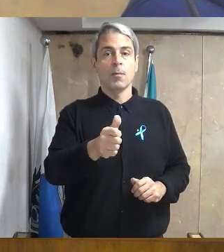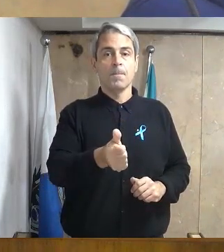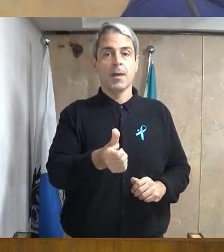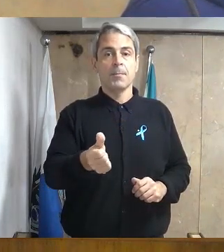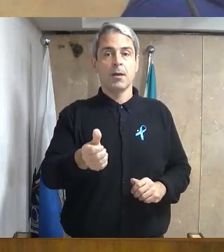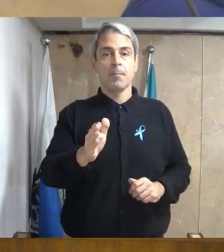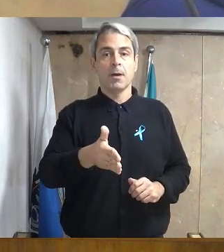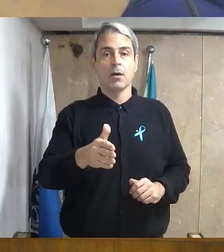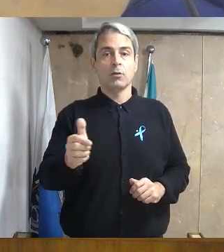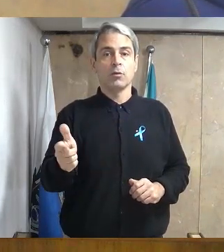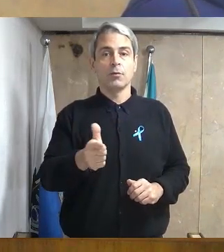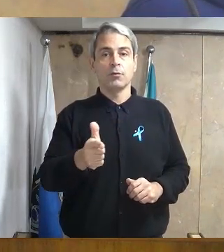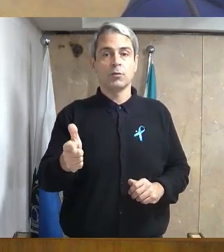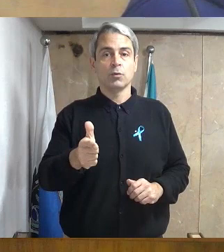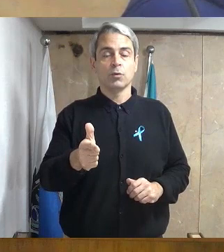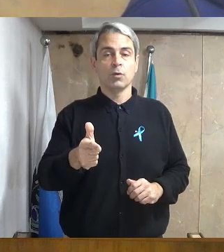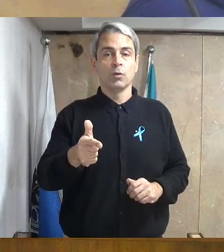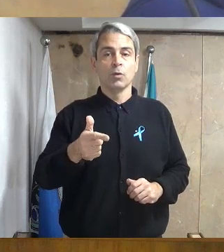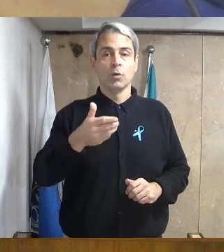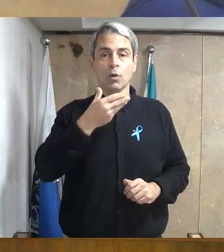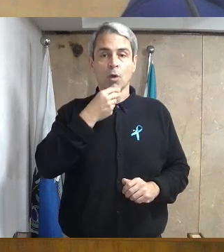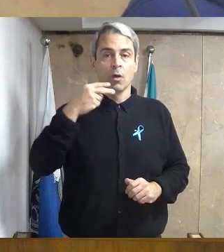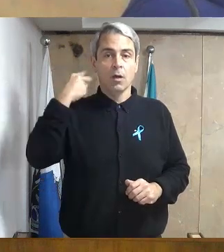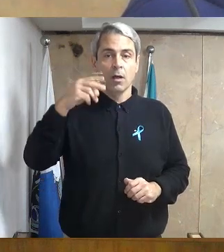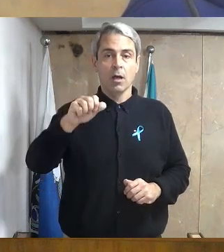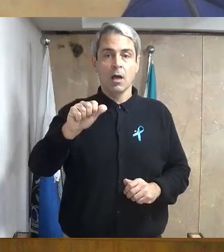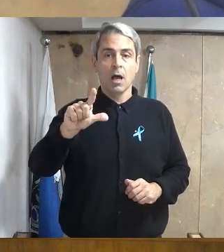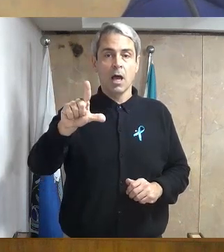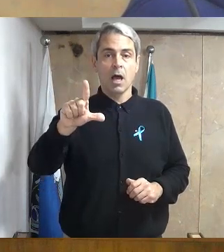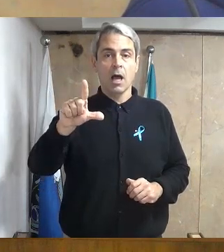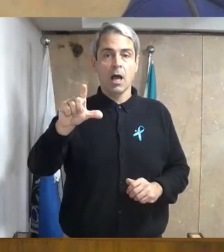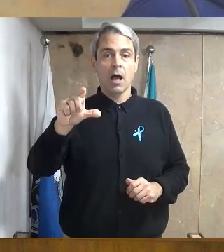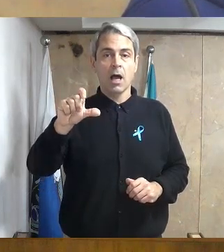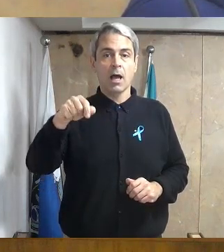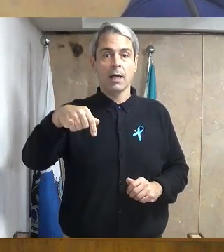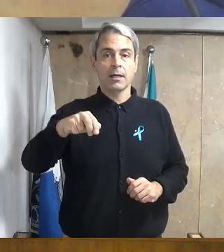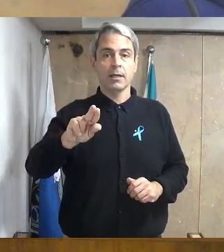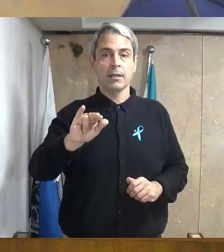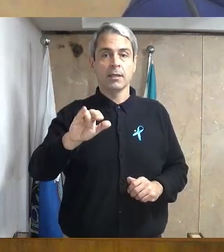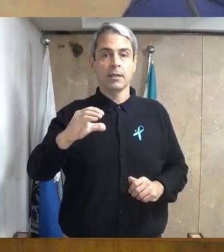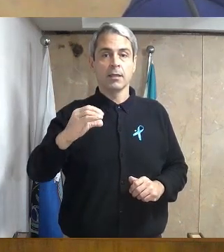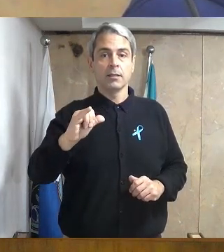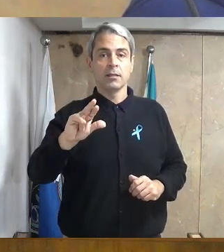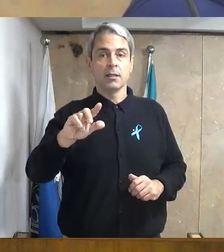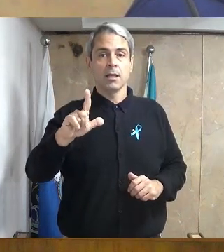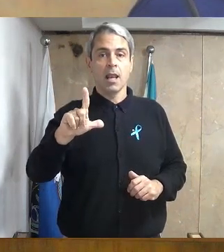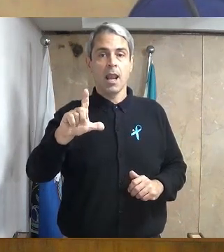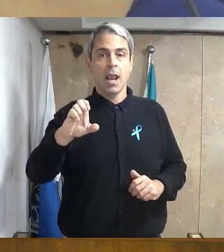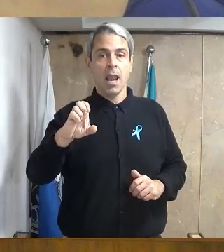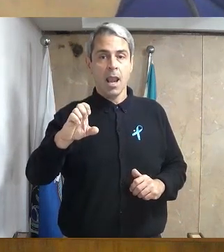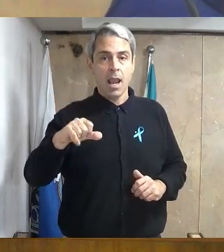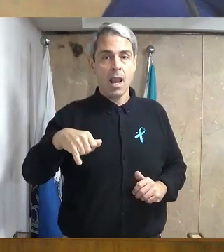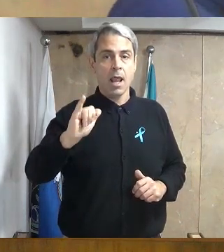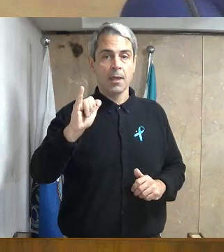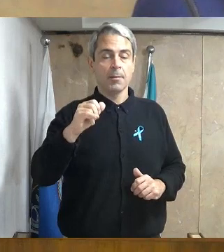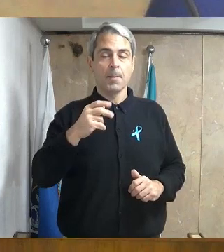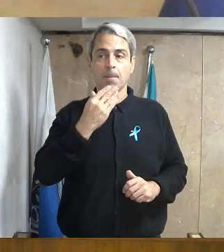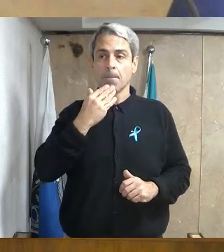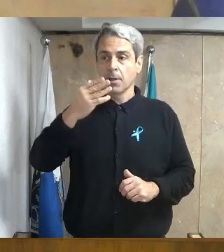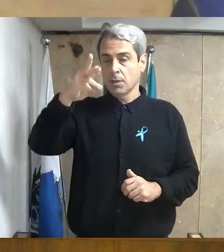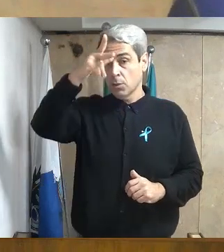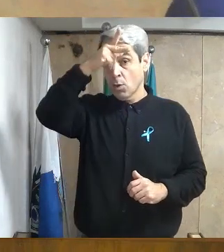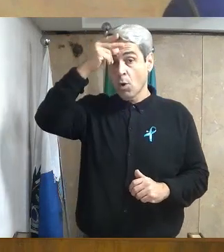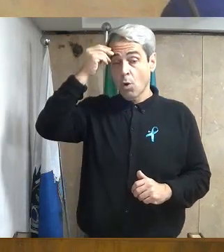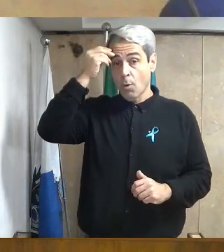4866/2022, do excelentíssimo senhor vereador Axilei Silva do Carmo, solicitando ao excelentíssimo senhor prefeito a colocação de